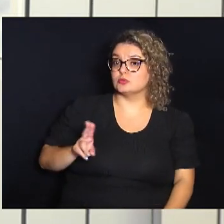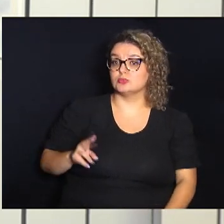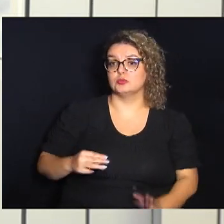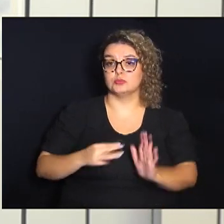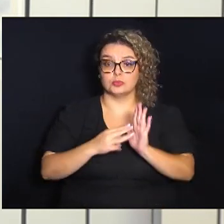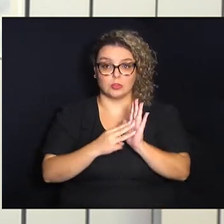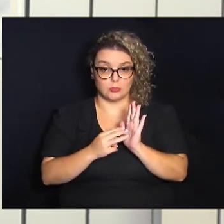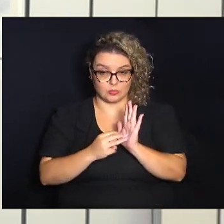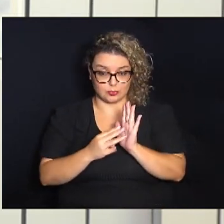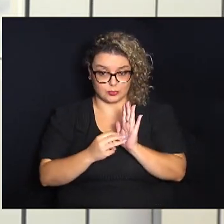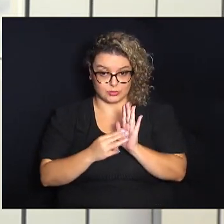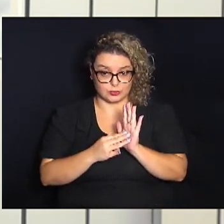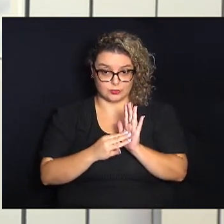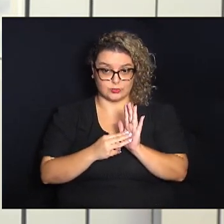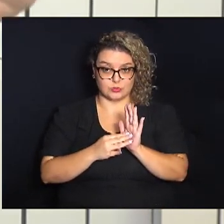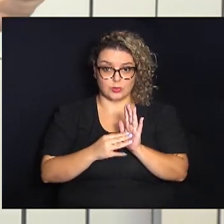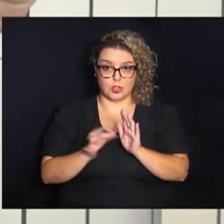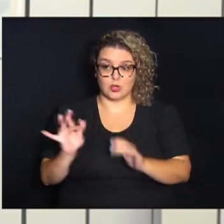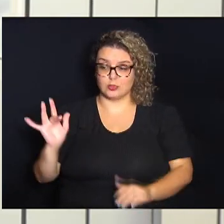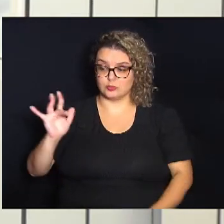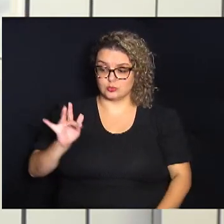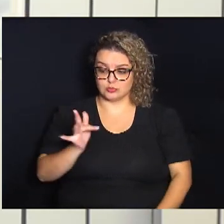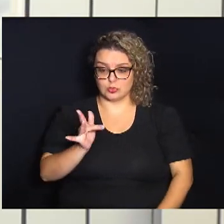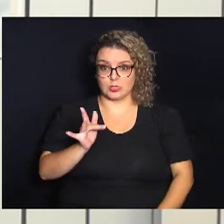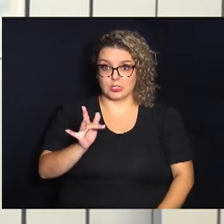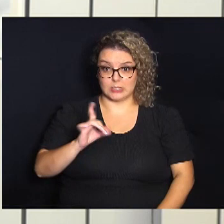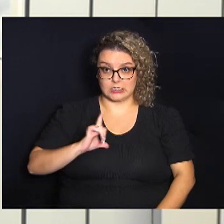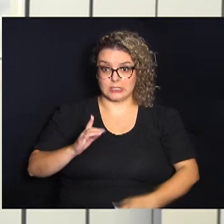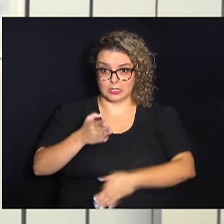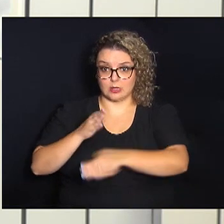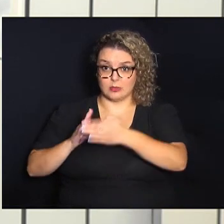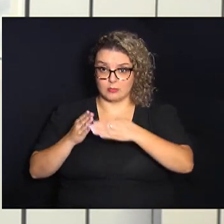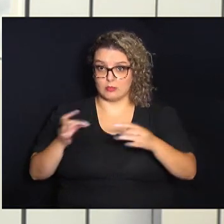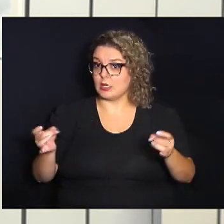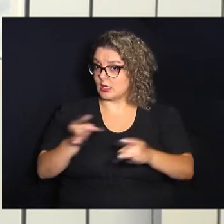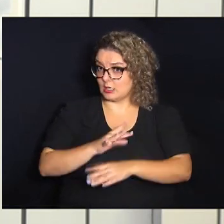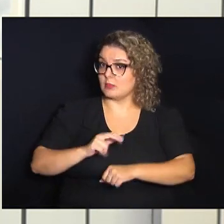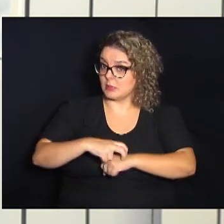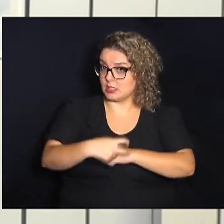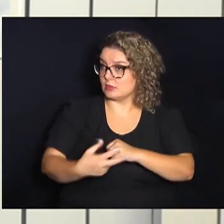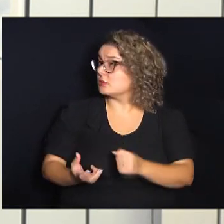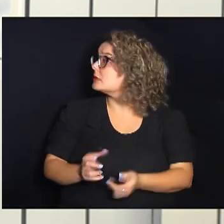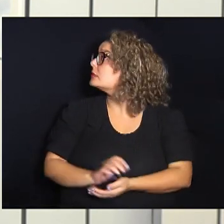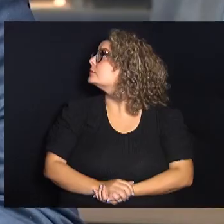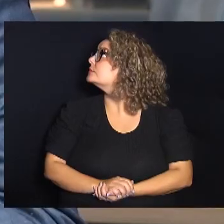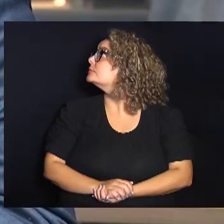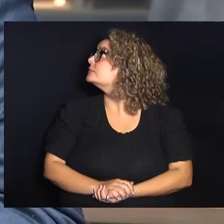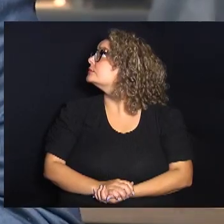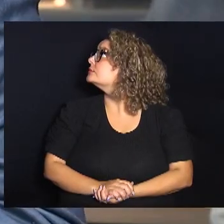que utiliza o mosquito com bactéria para combater a dengue.